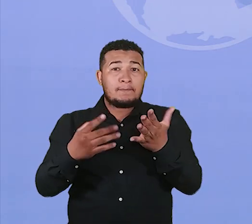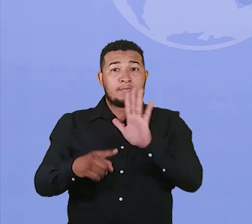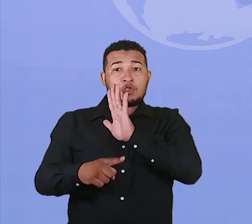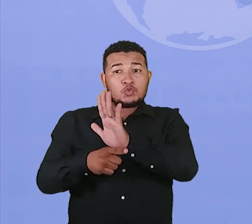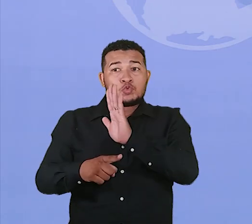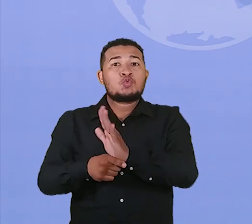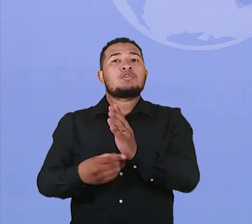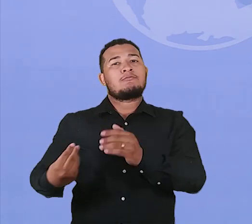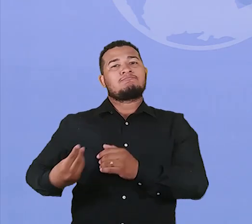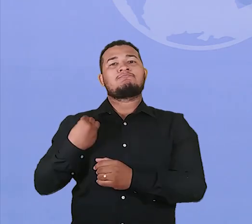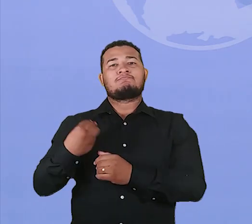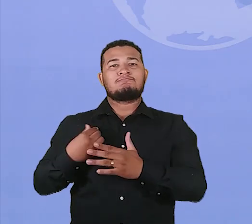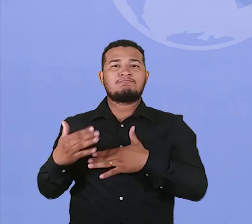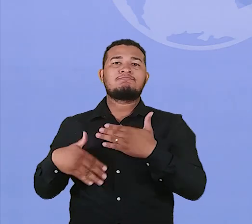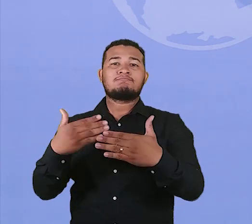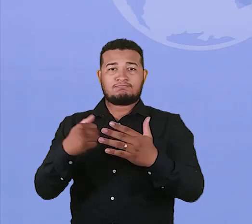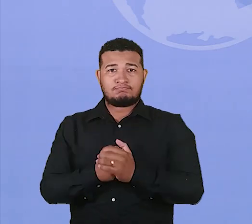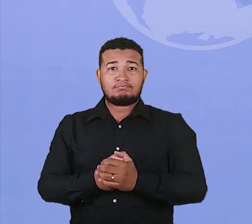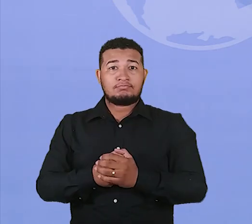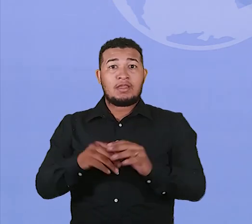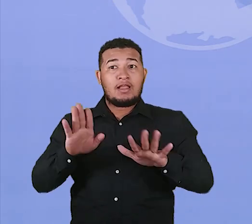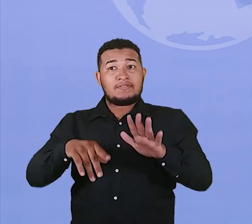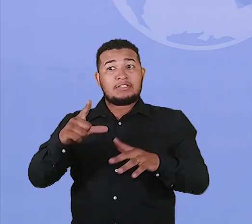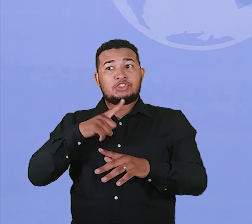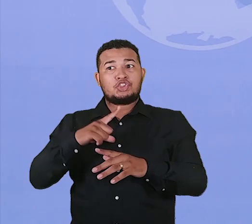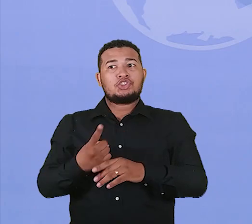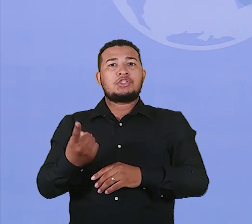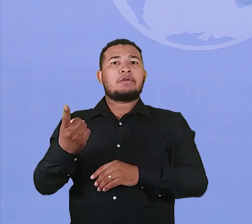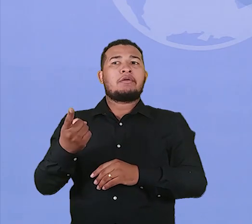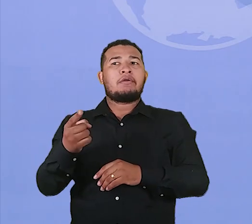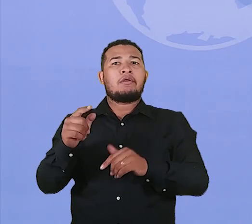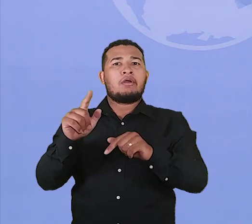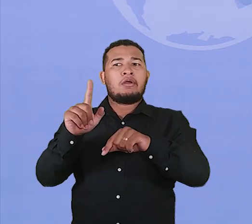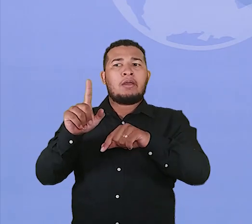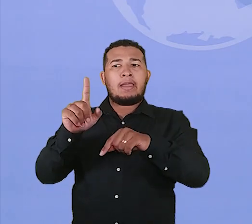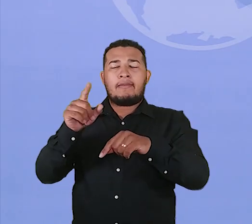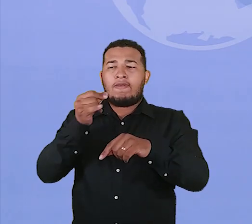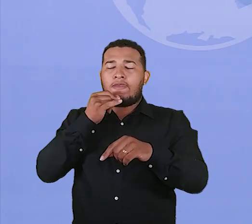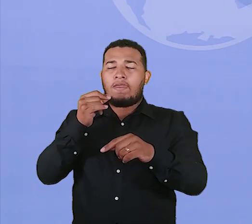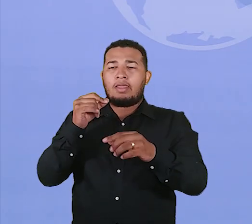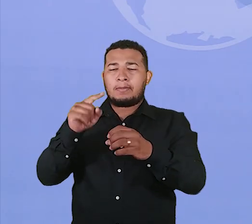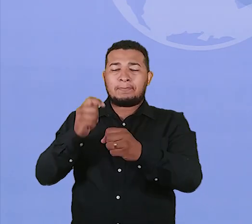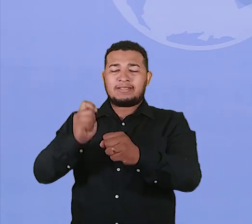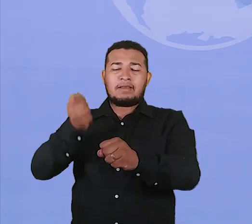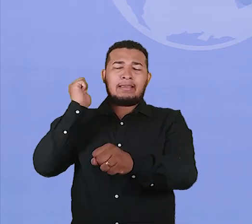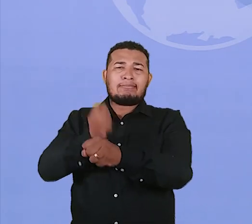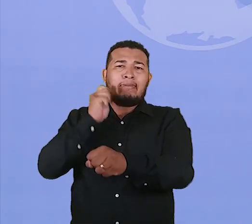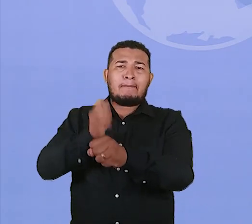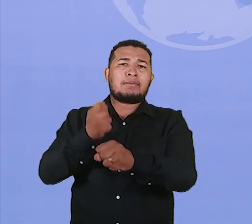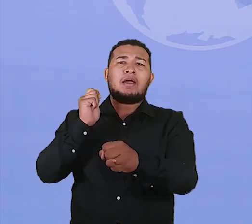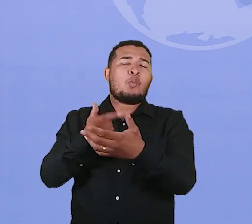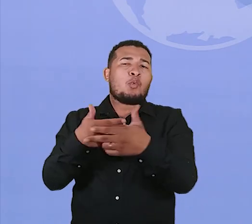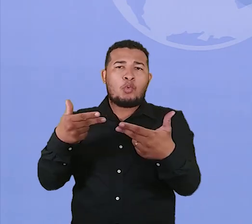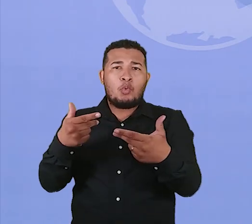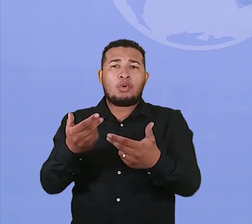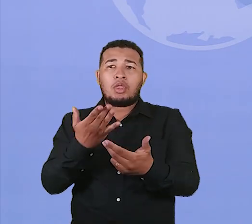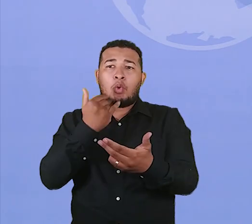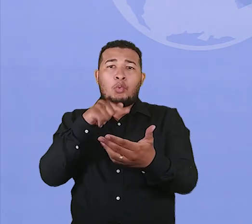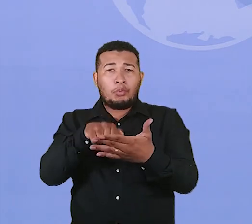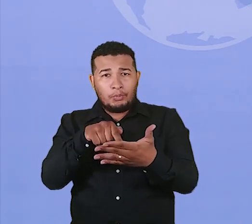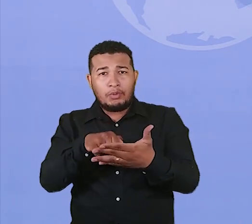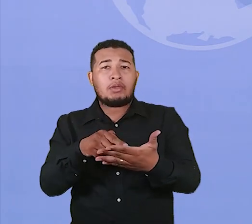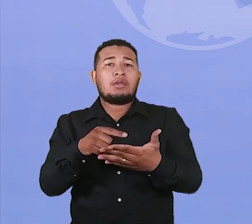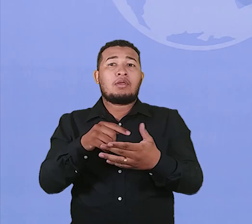ajudar ali a vida deles às vezes tinha lá oi gente fez que ele tinha que quebrar né então mulherzinha um